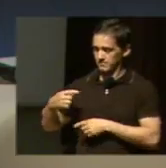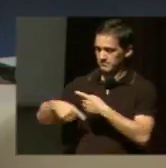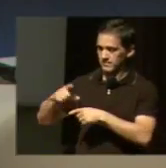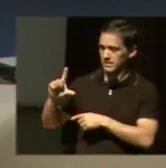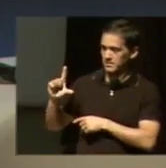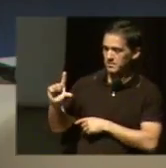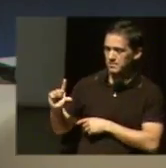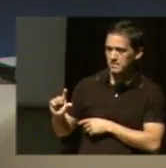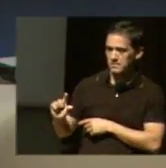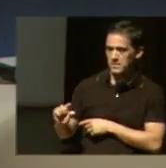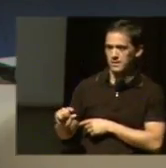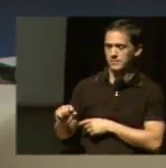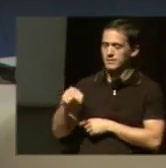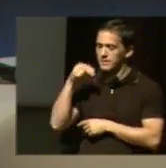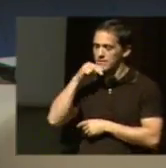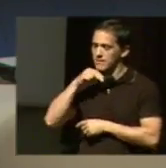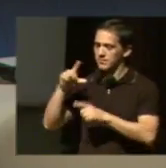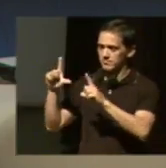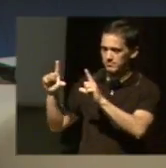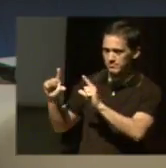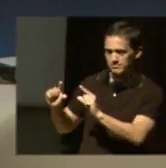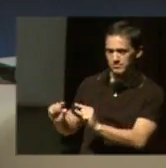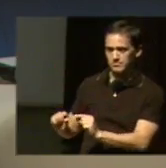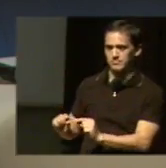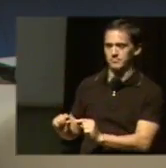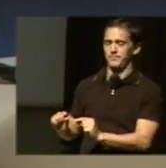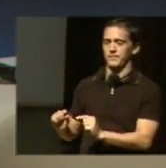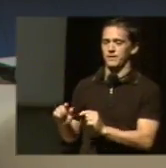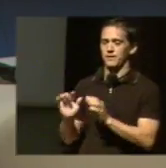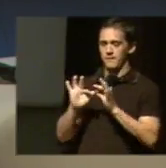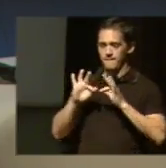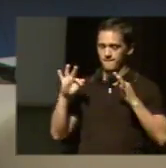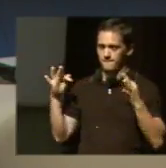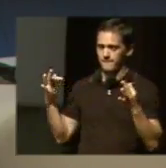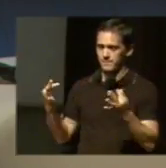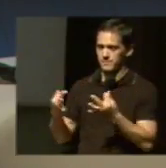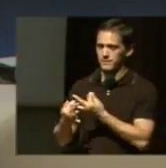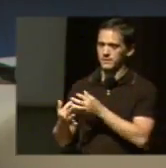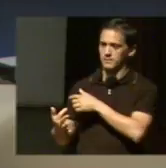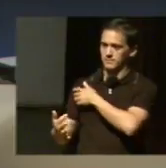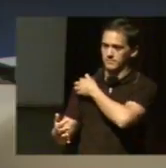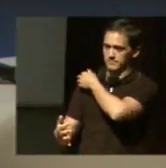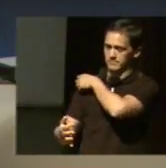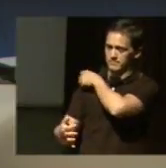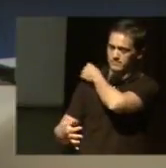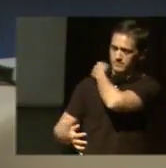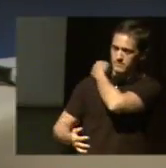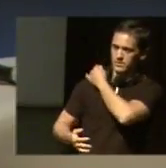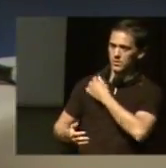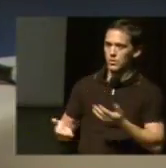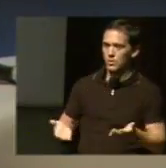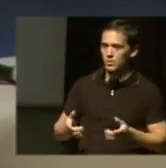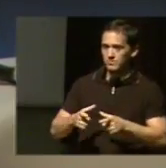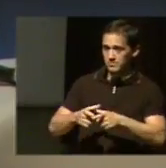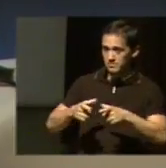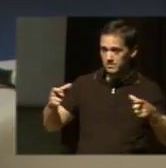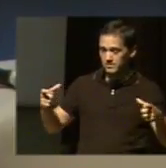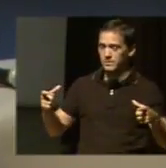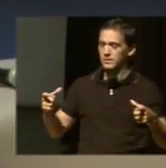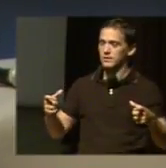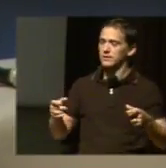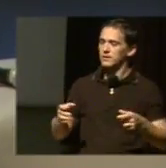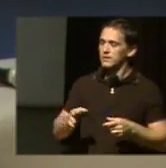disso, cada vez menos netos. Então, as famílias que aqui uma grande parte nos conhece ainda e